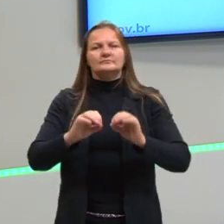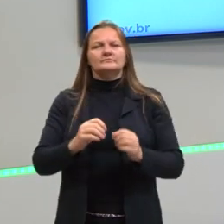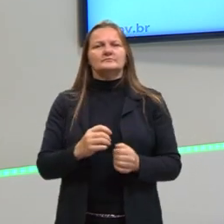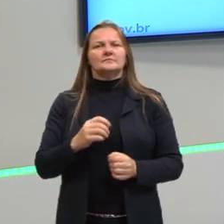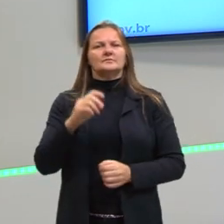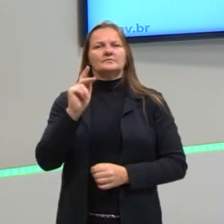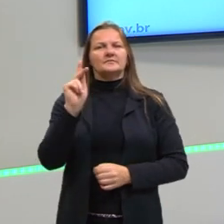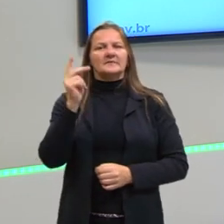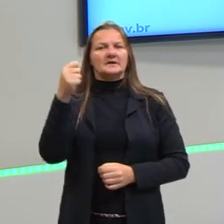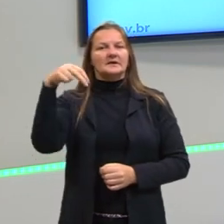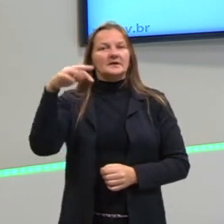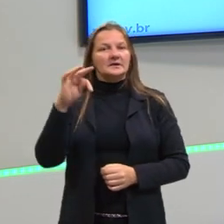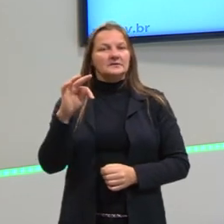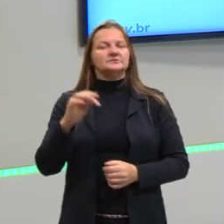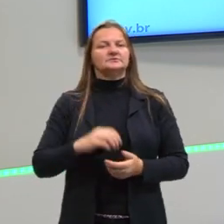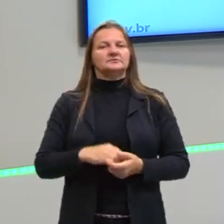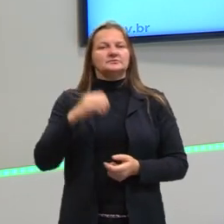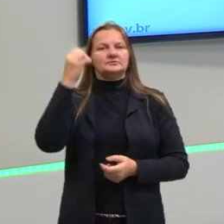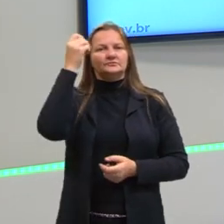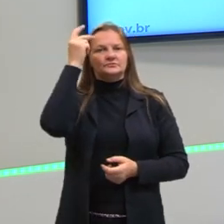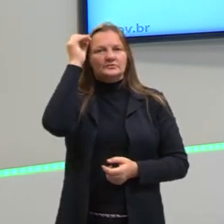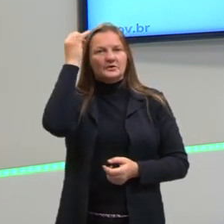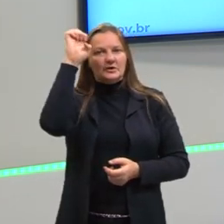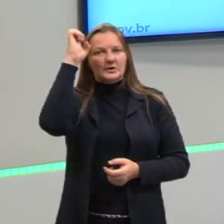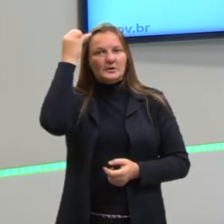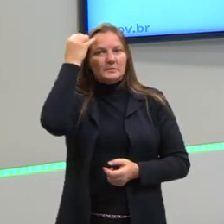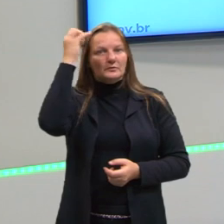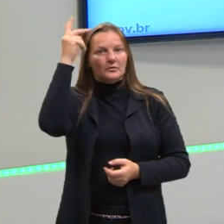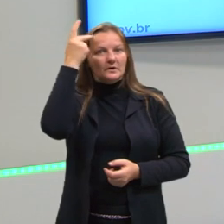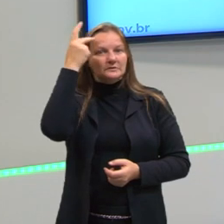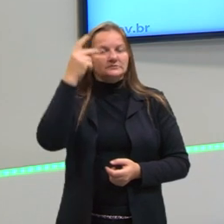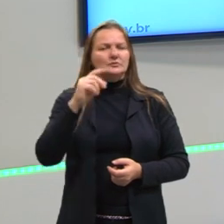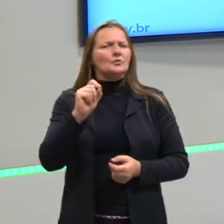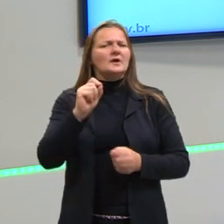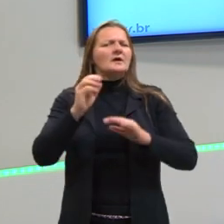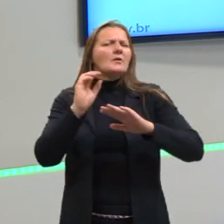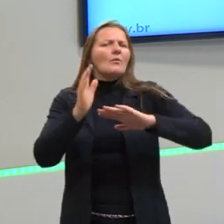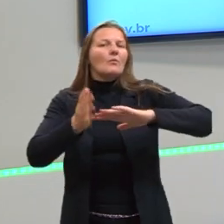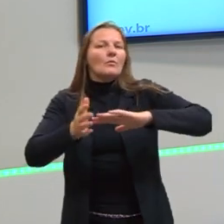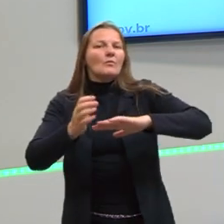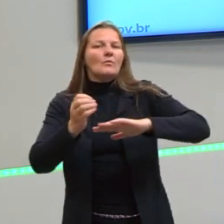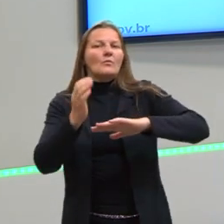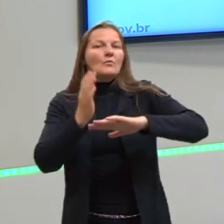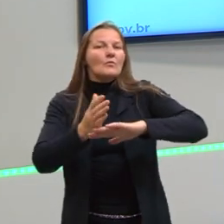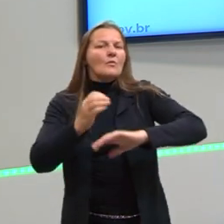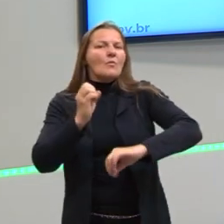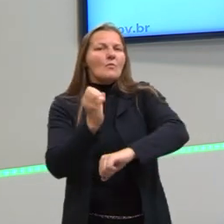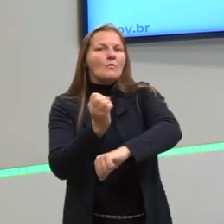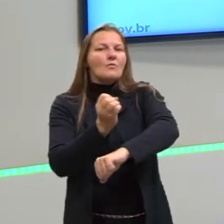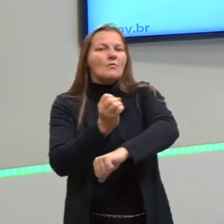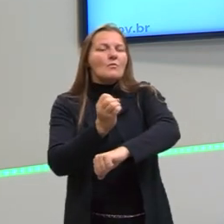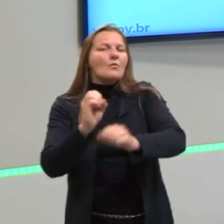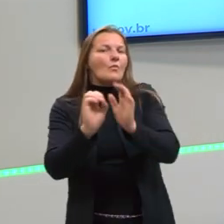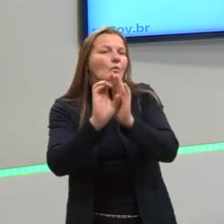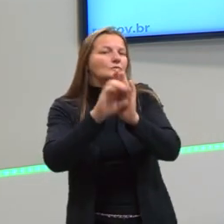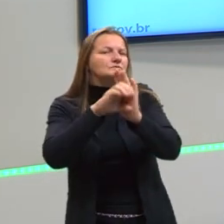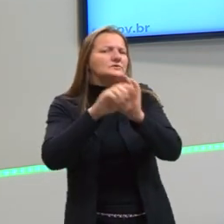Razão Kant imperativo categórico de Kant e o que que é contemporaneidade então a contemporaneidade